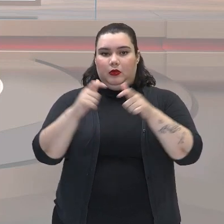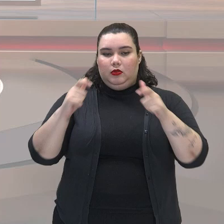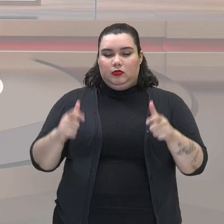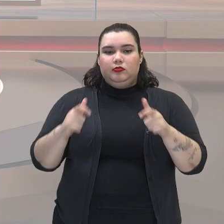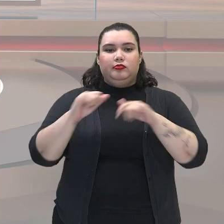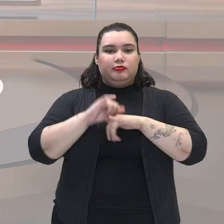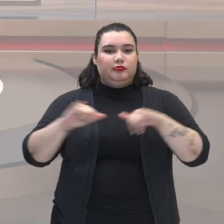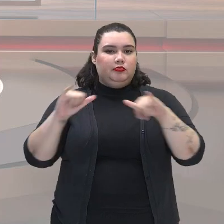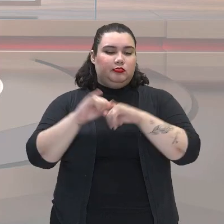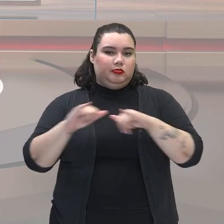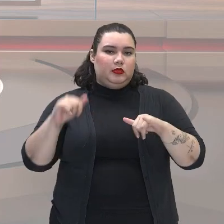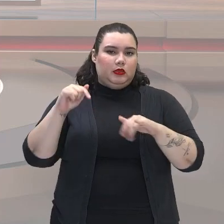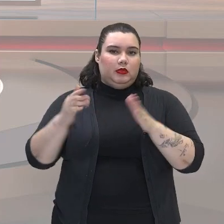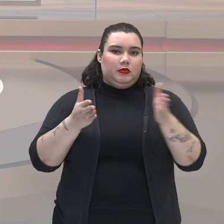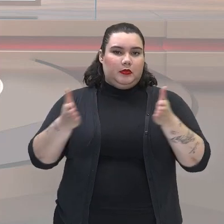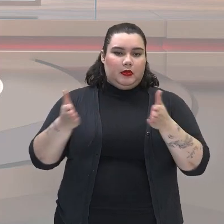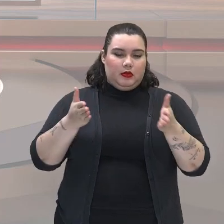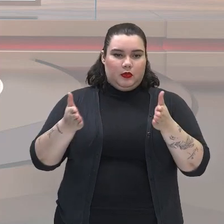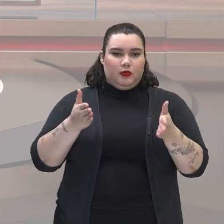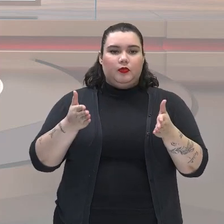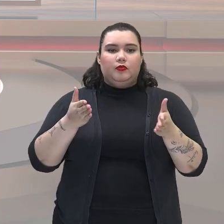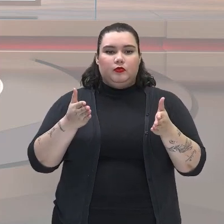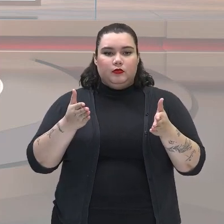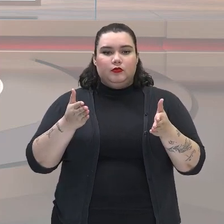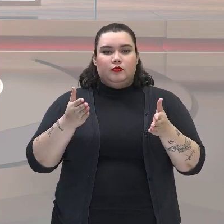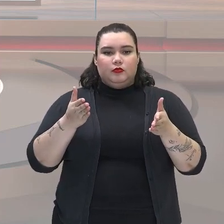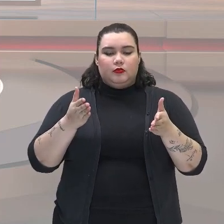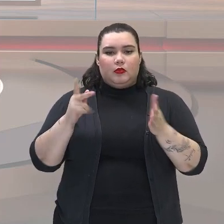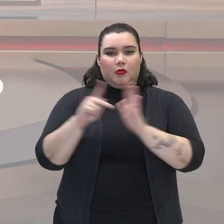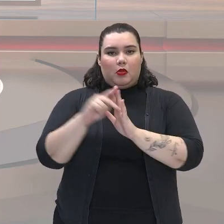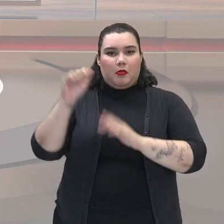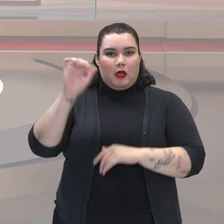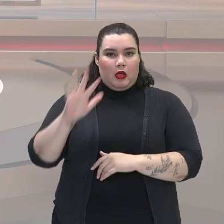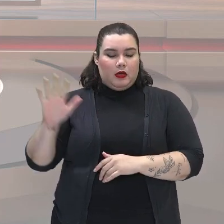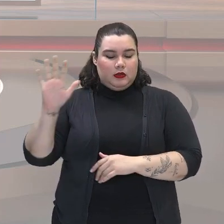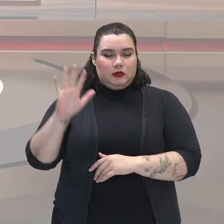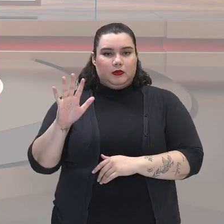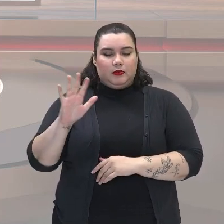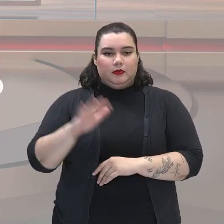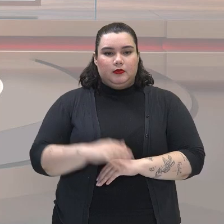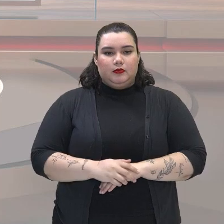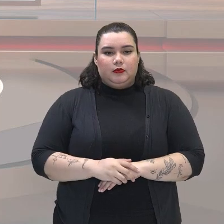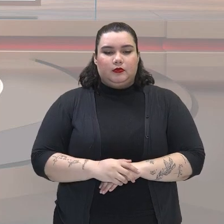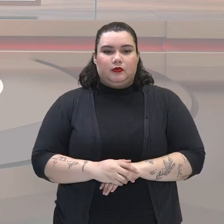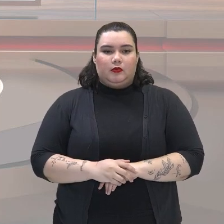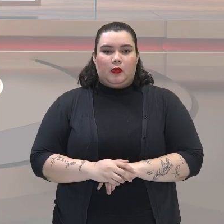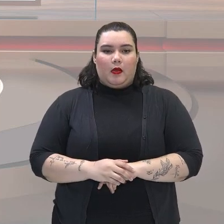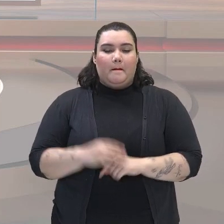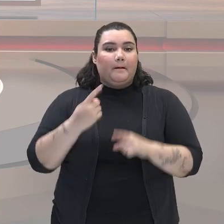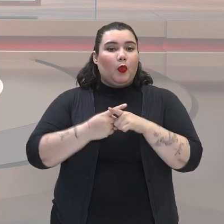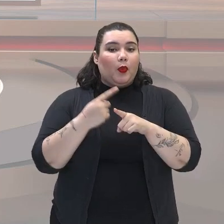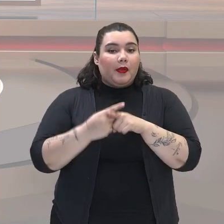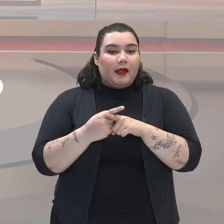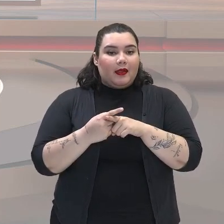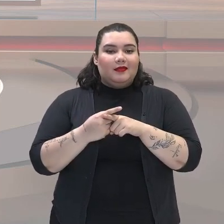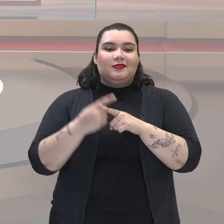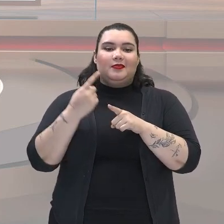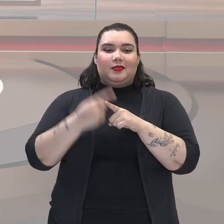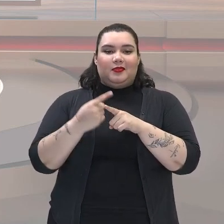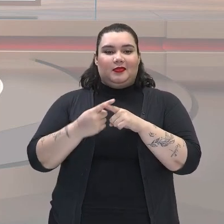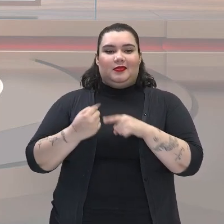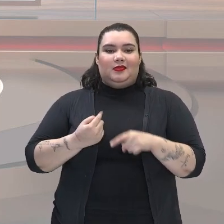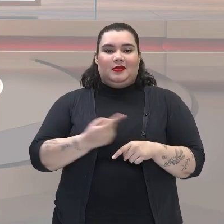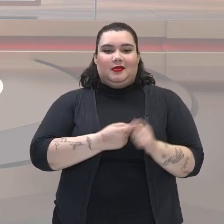repercussões que aconteceram nesse momento aí dentro da Ásia. Por que esses aí? Porque é o que a gente tem tempo de falar